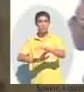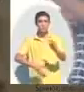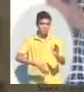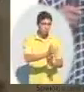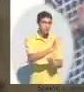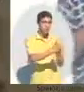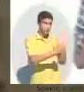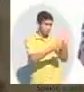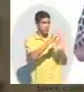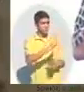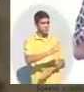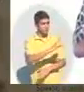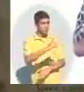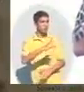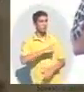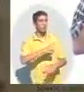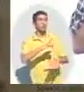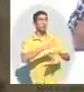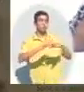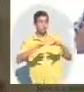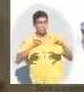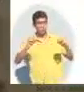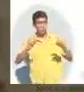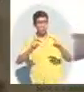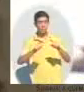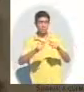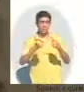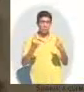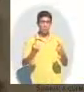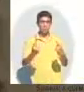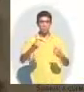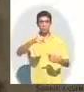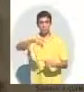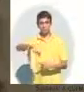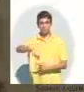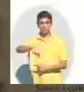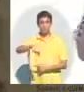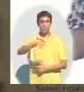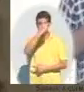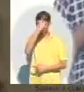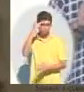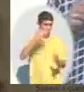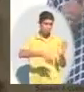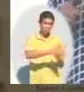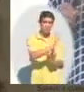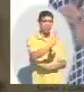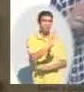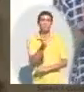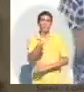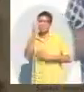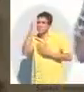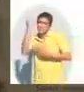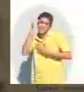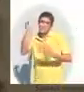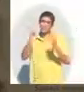porque se ele desobedecesse Jesus, ele perderia a graça da cura que ele tinha acabado de receber. Mas Jesus não tinha dito para